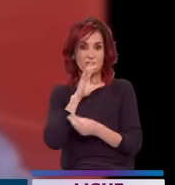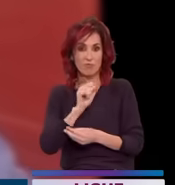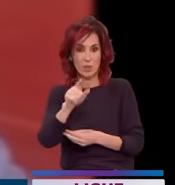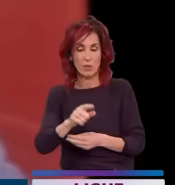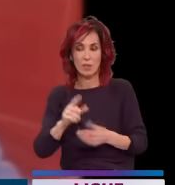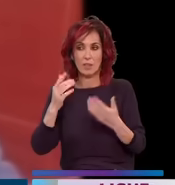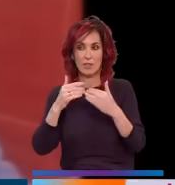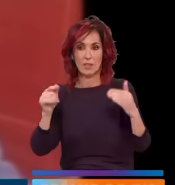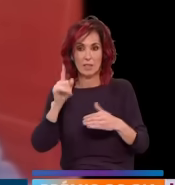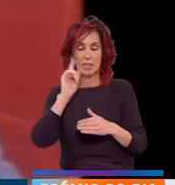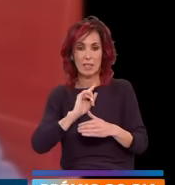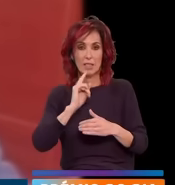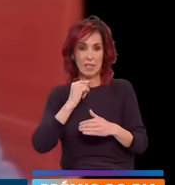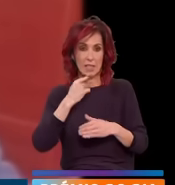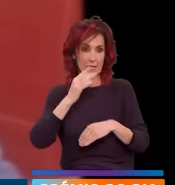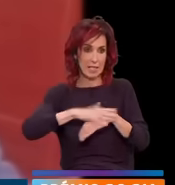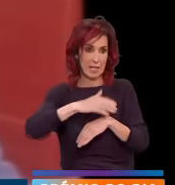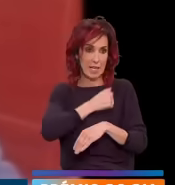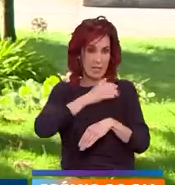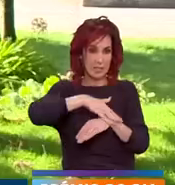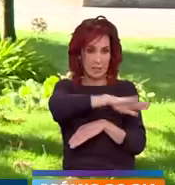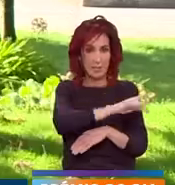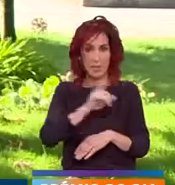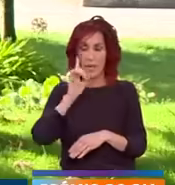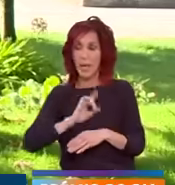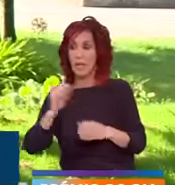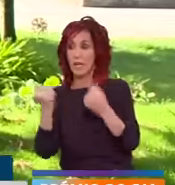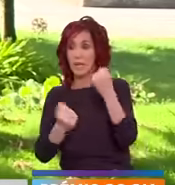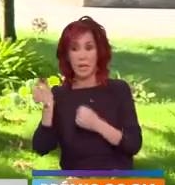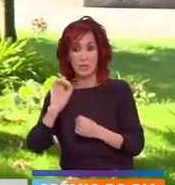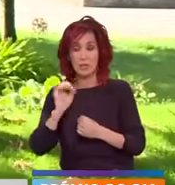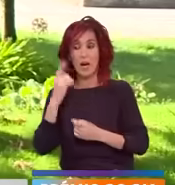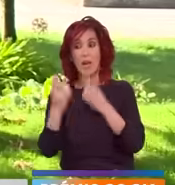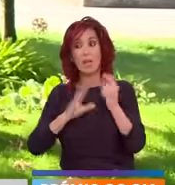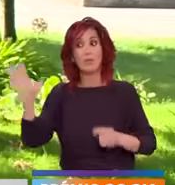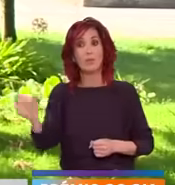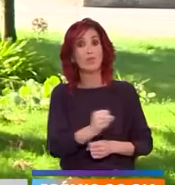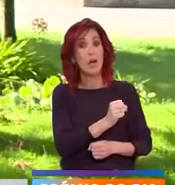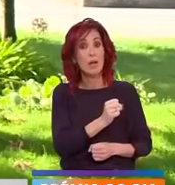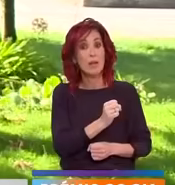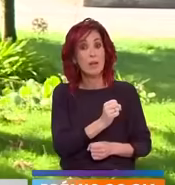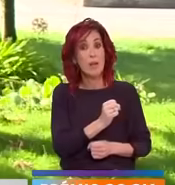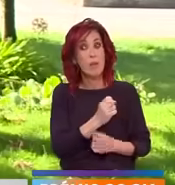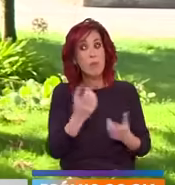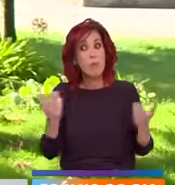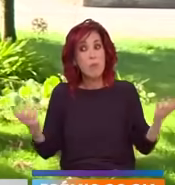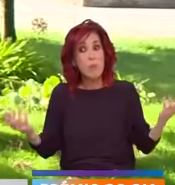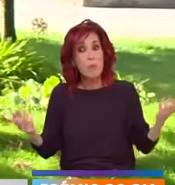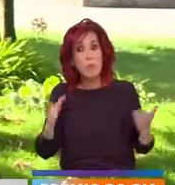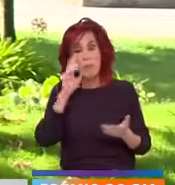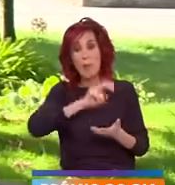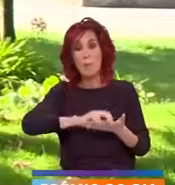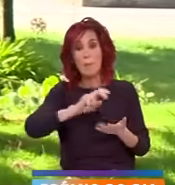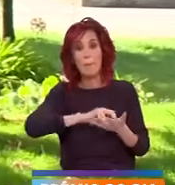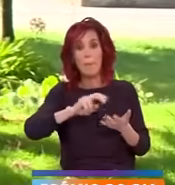à altura em que depois saiu de casa. Ela não tinha carro, alguém teve que a levar. Se fosse a pé, ela tinha